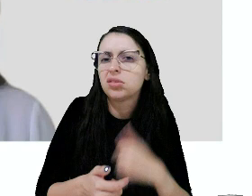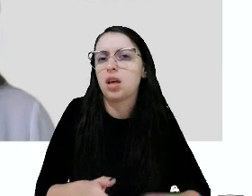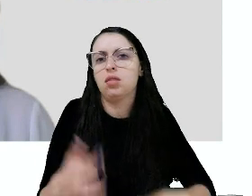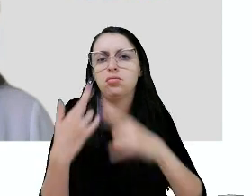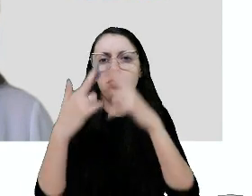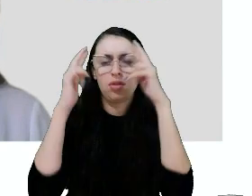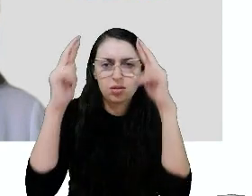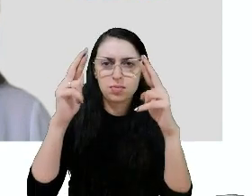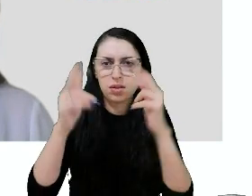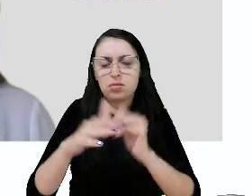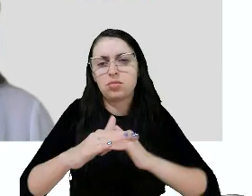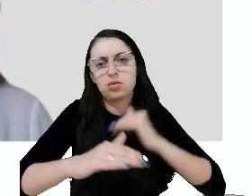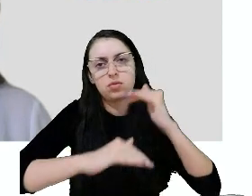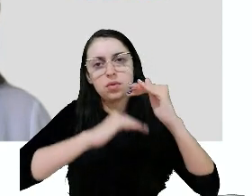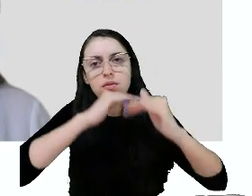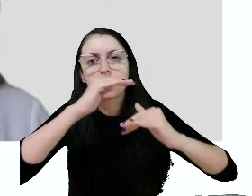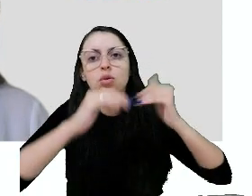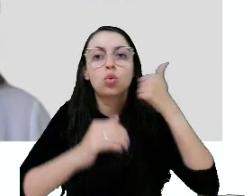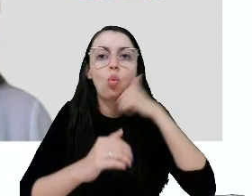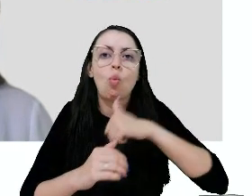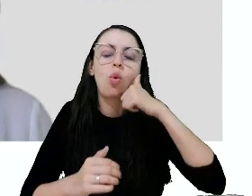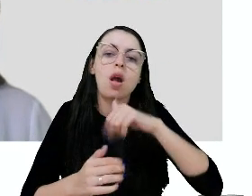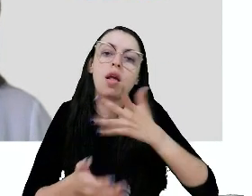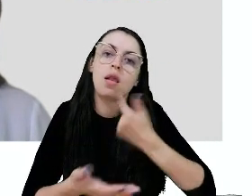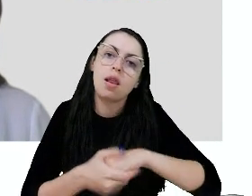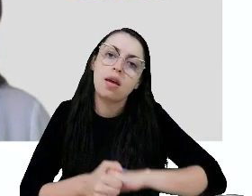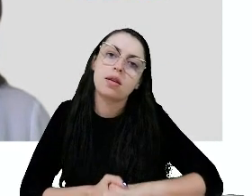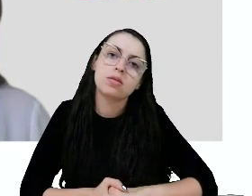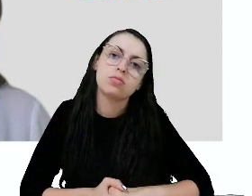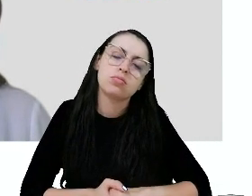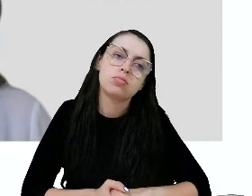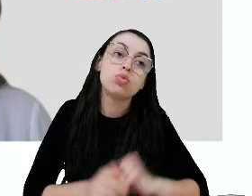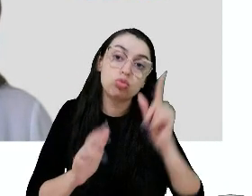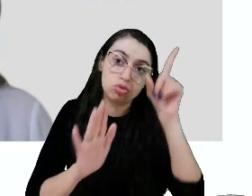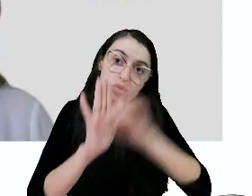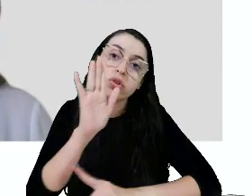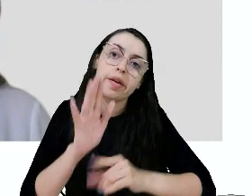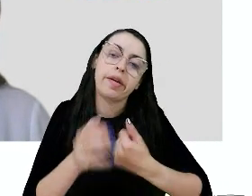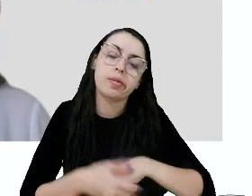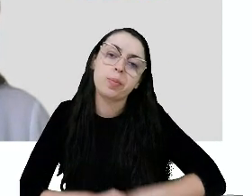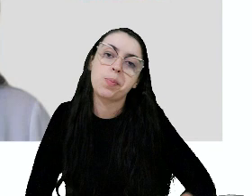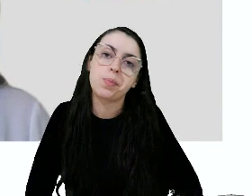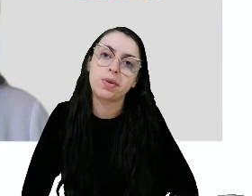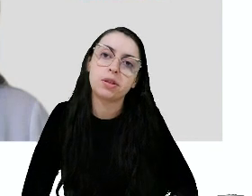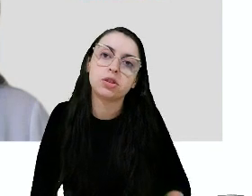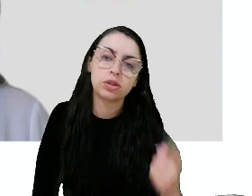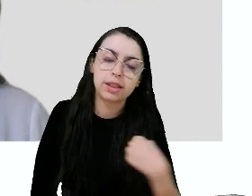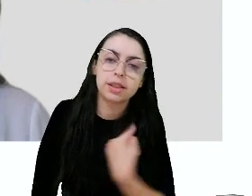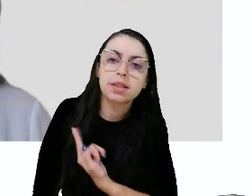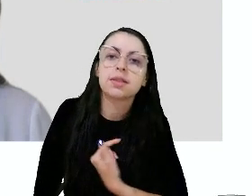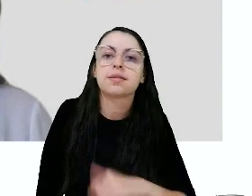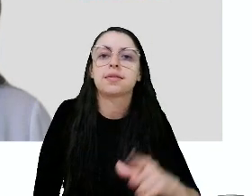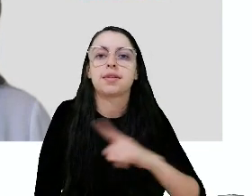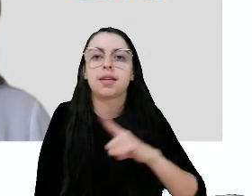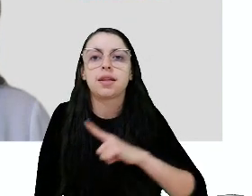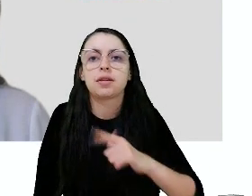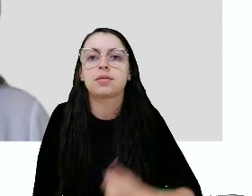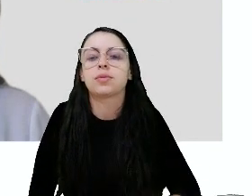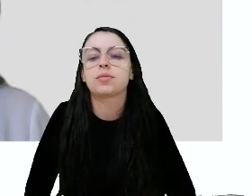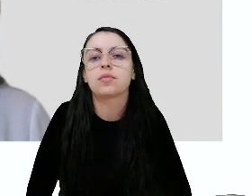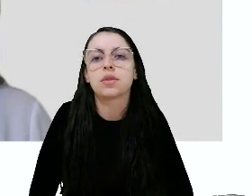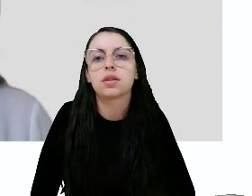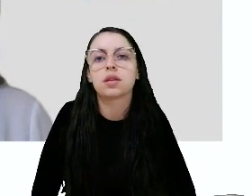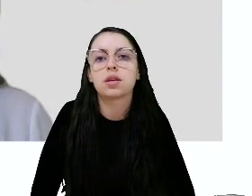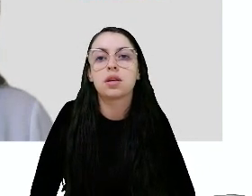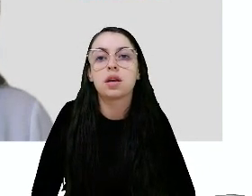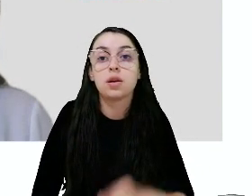desrespeitadoras de todos os avanços que nós, mulheres, fizemos em relação aos nossos direitos, não é? Nós temos, inclusive, na área